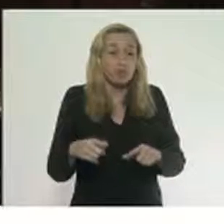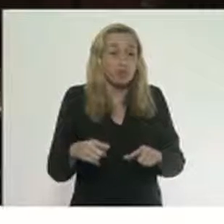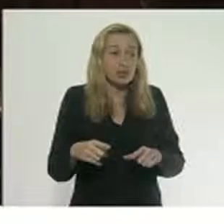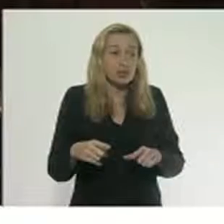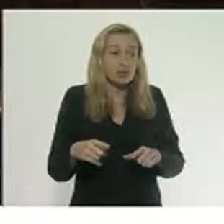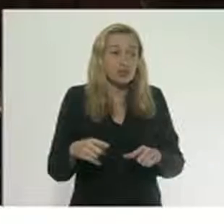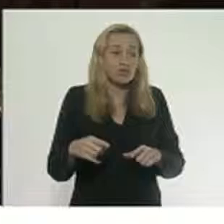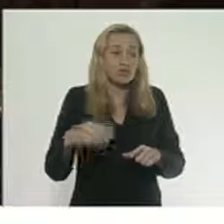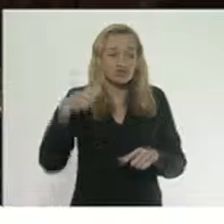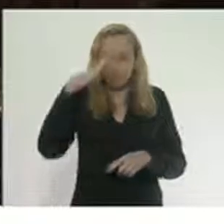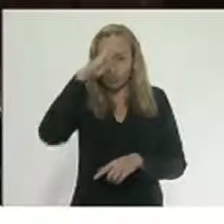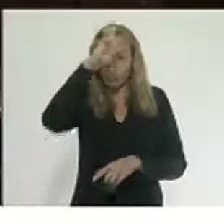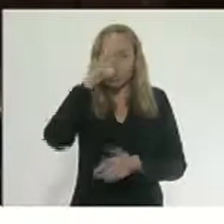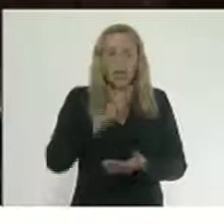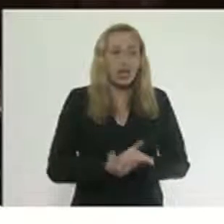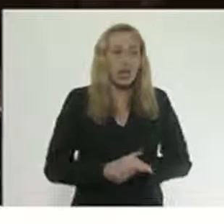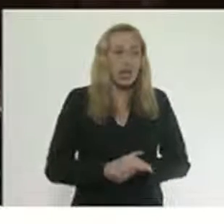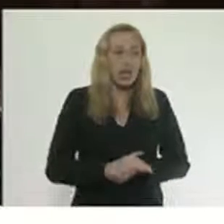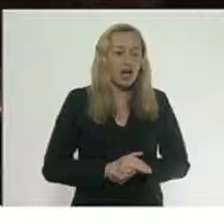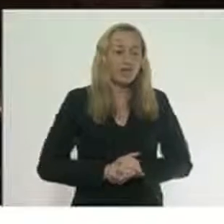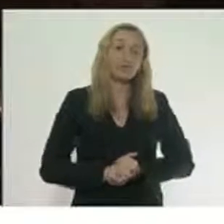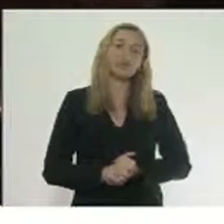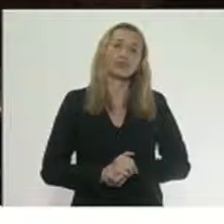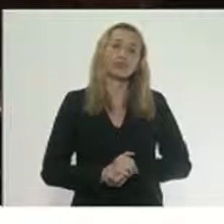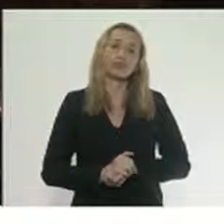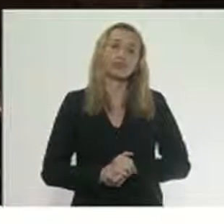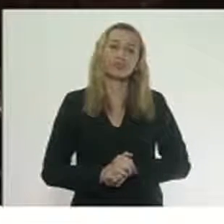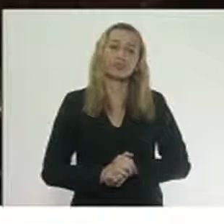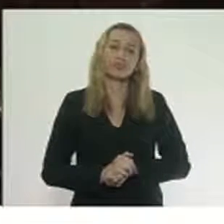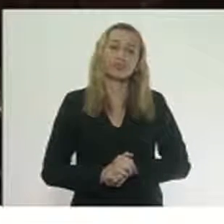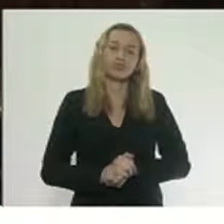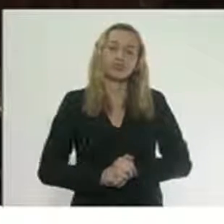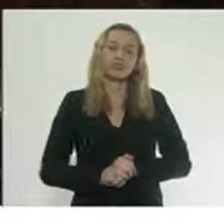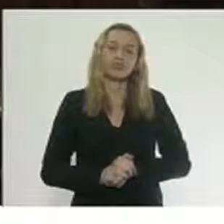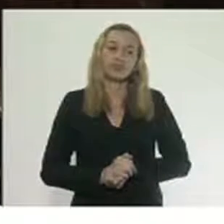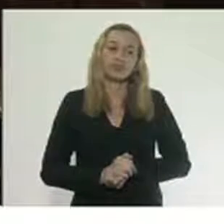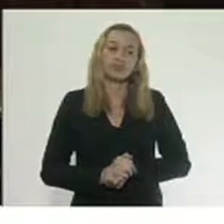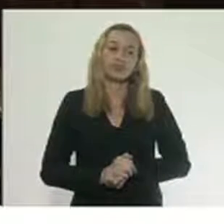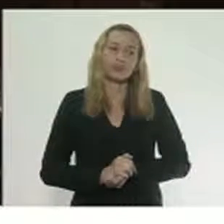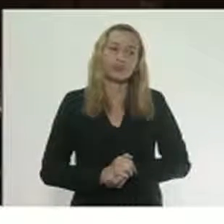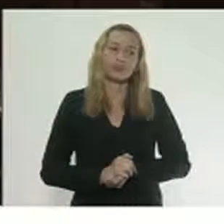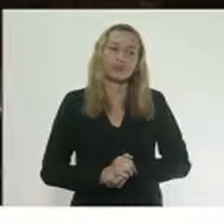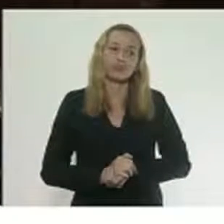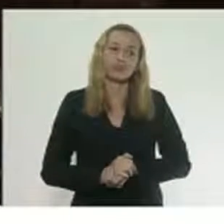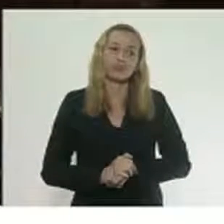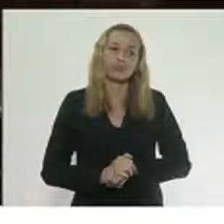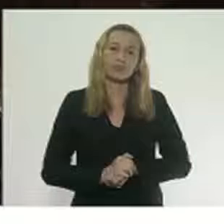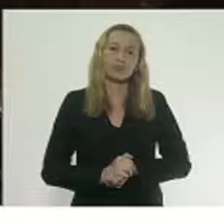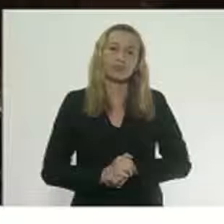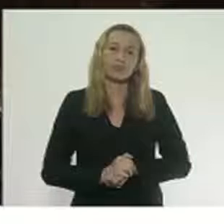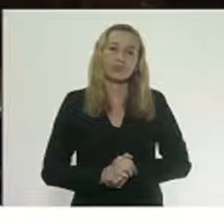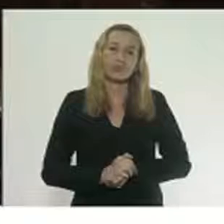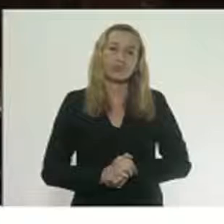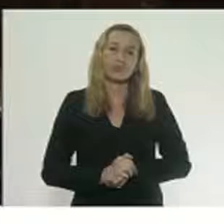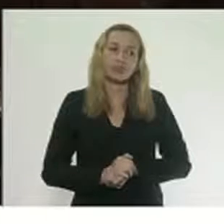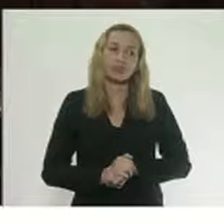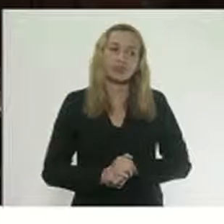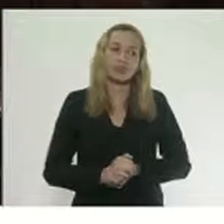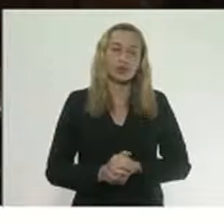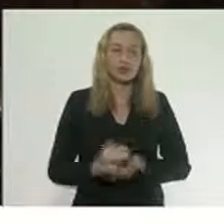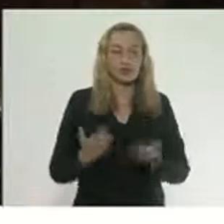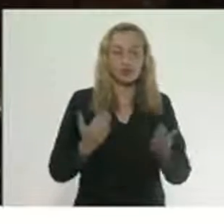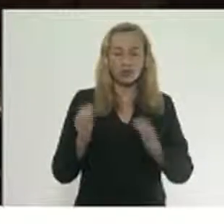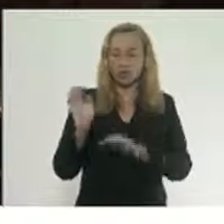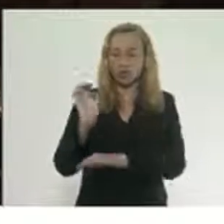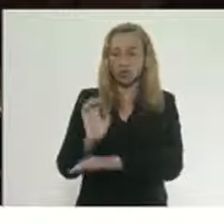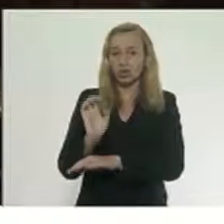de Jair Bolsonaro, se alinha de joelhos, acocorado aos Estados Unidos,